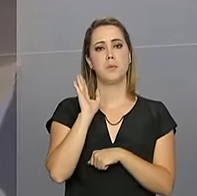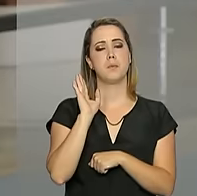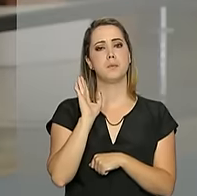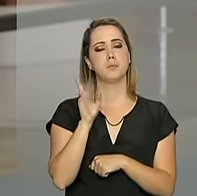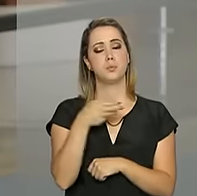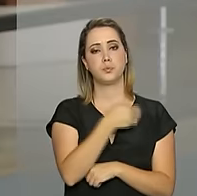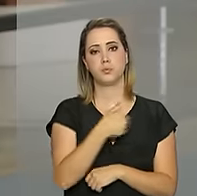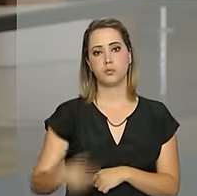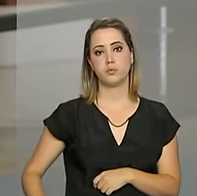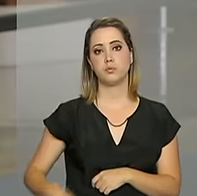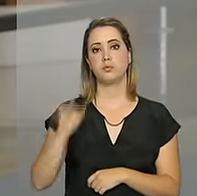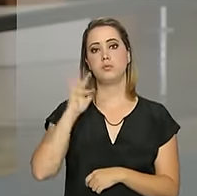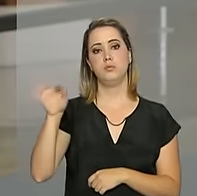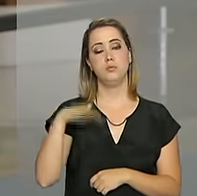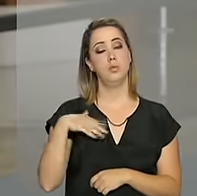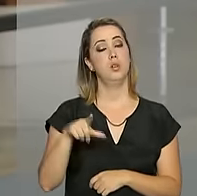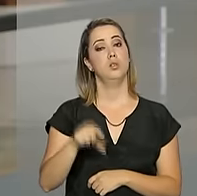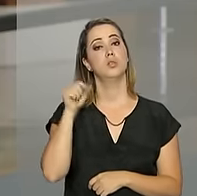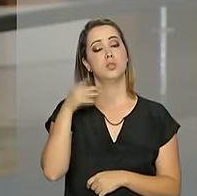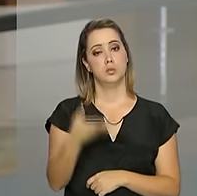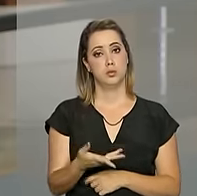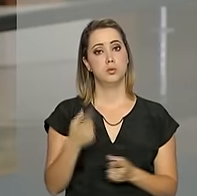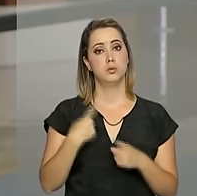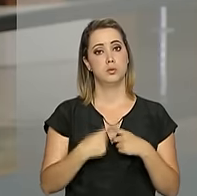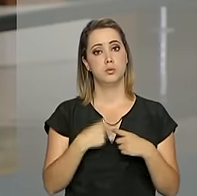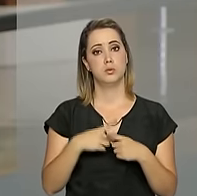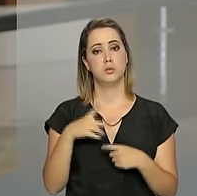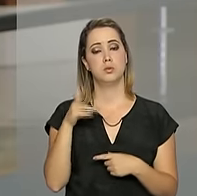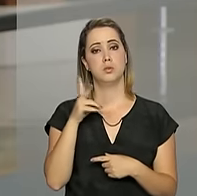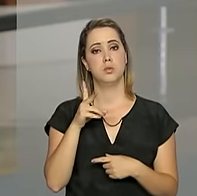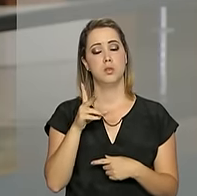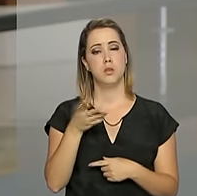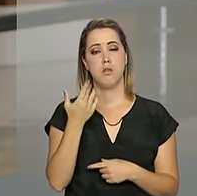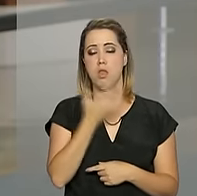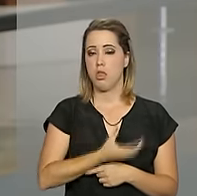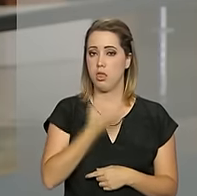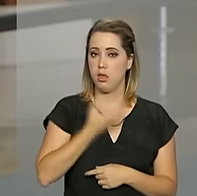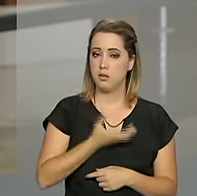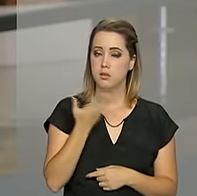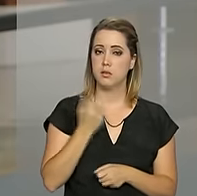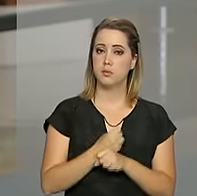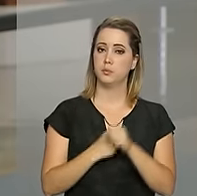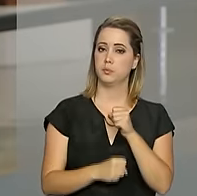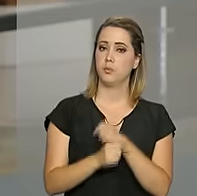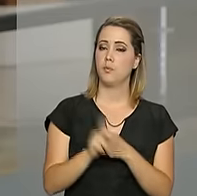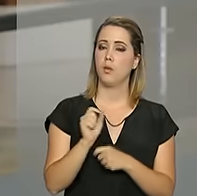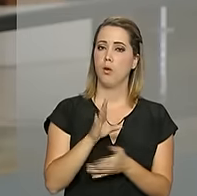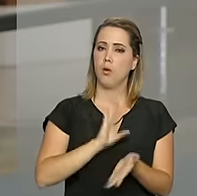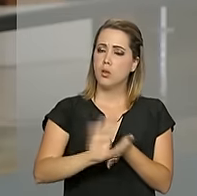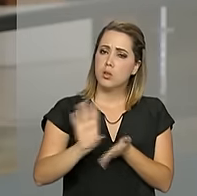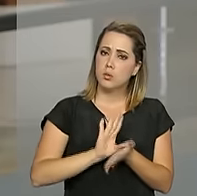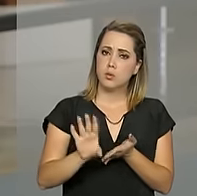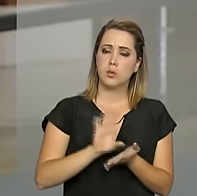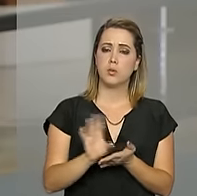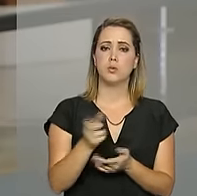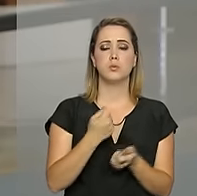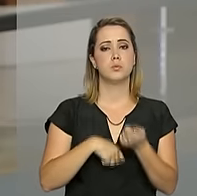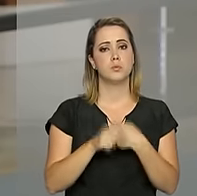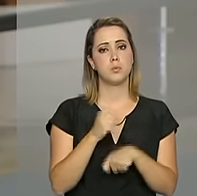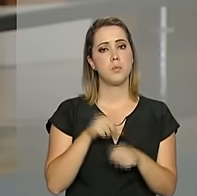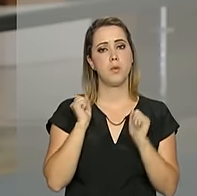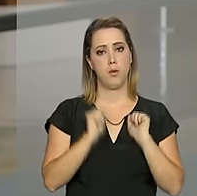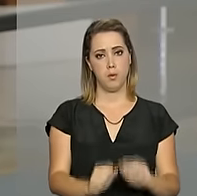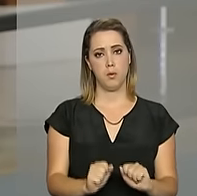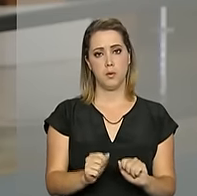governo federal tomou essa decisão em dezembro do ano passado com o objetivo de injetar recursos na economia e permitir que as